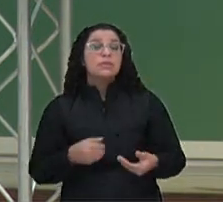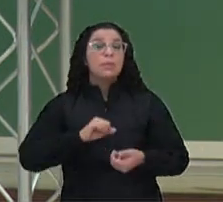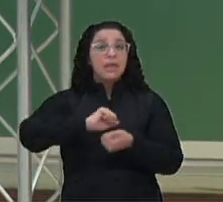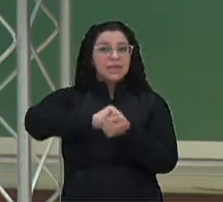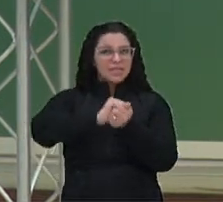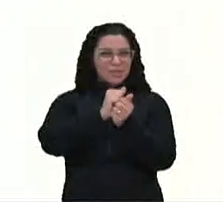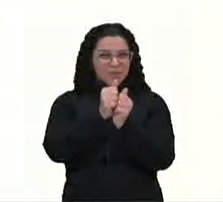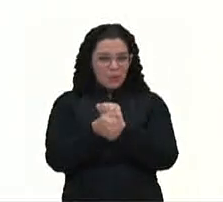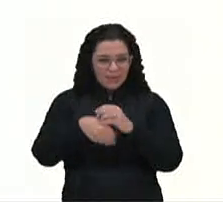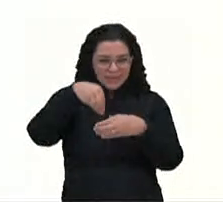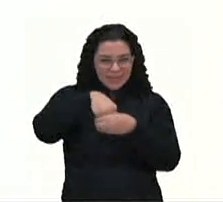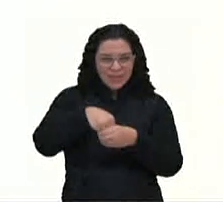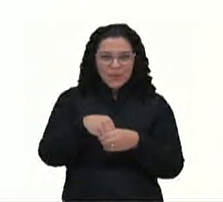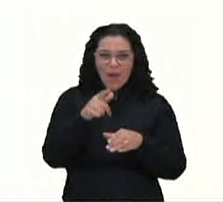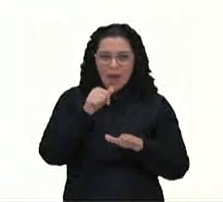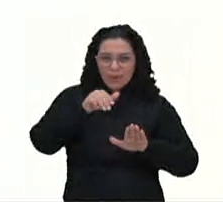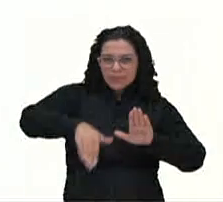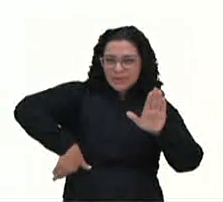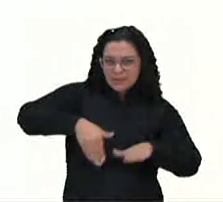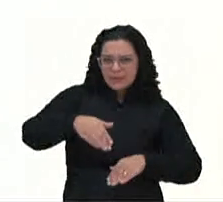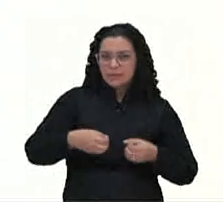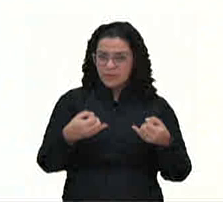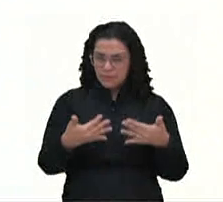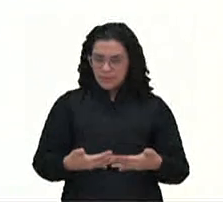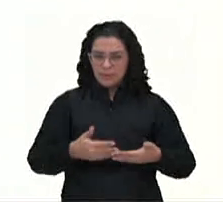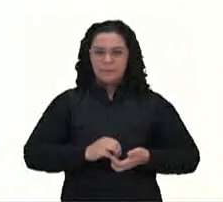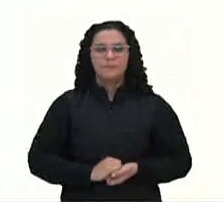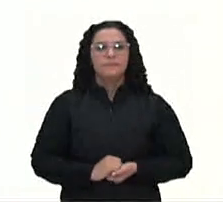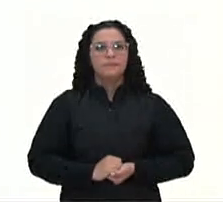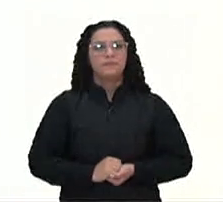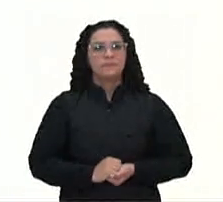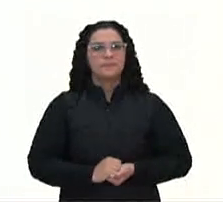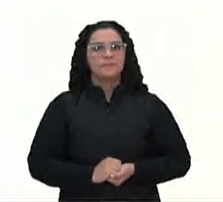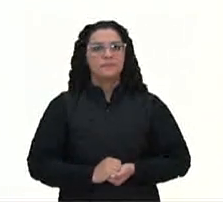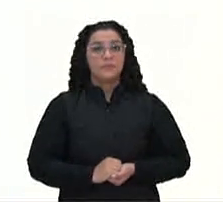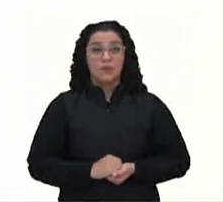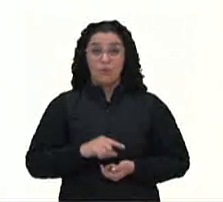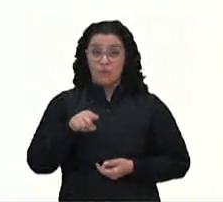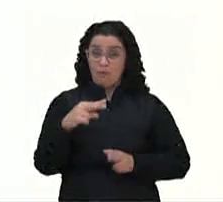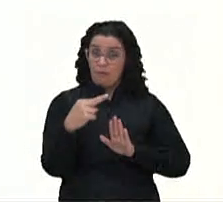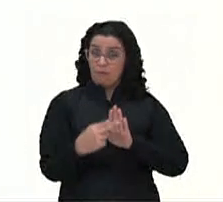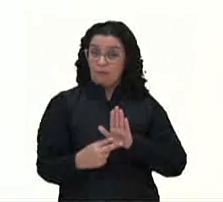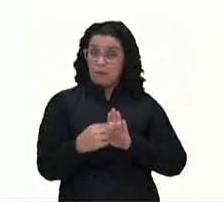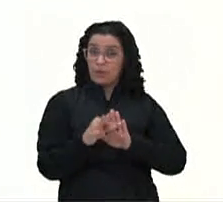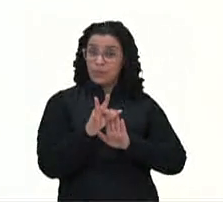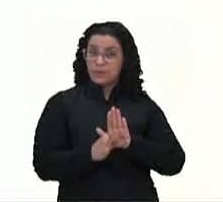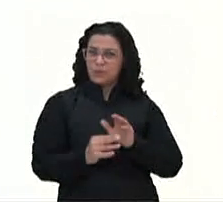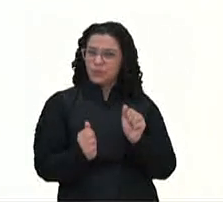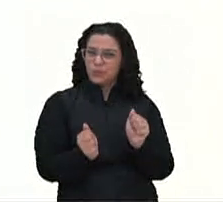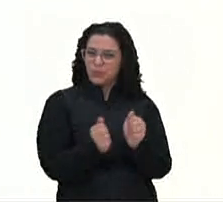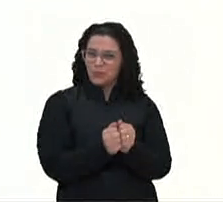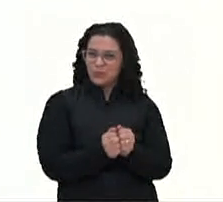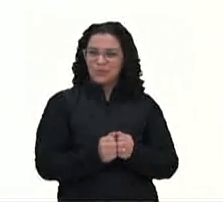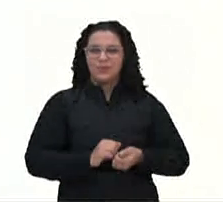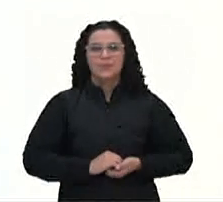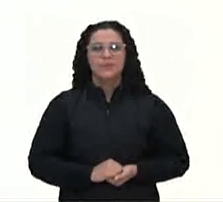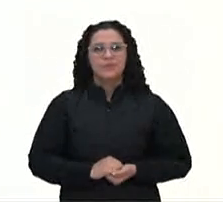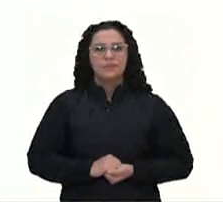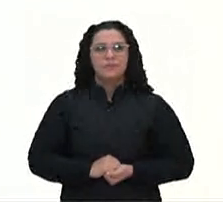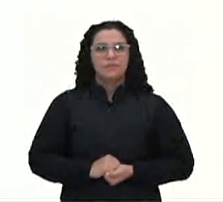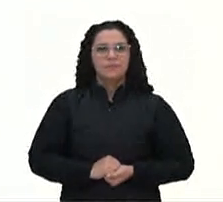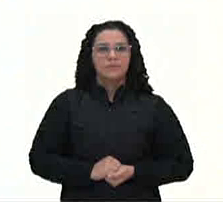água, olha só. Water rugby is a rugby version played in water. There are two teams with